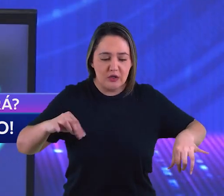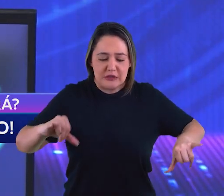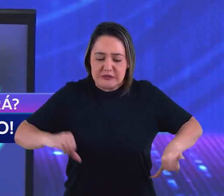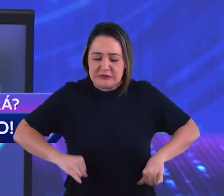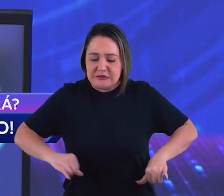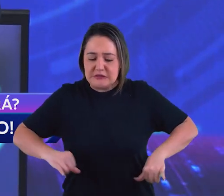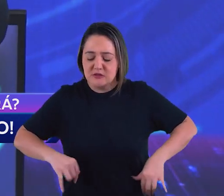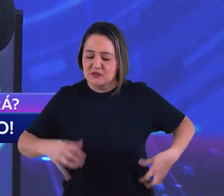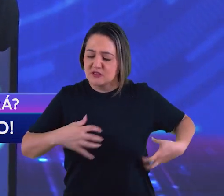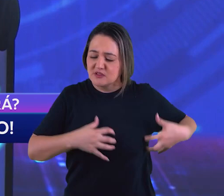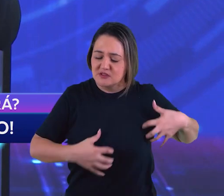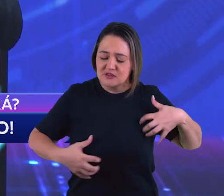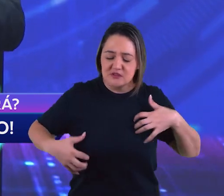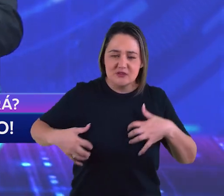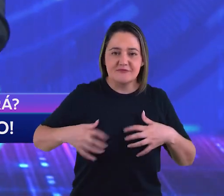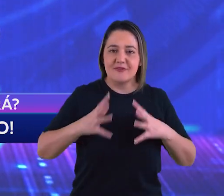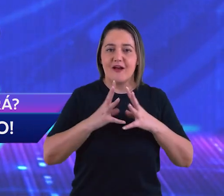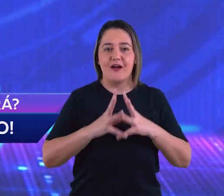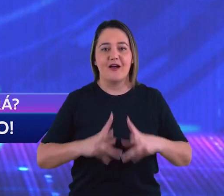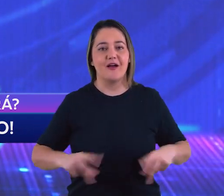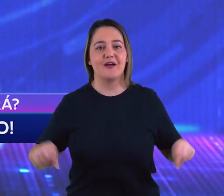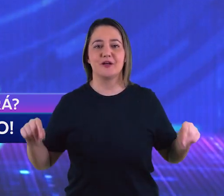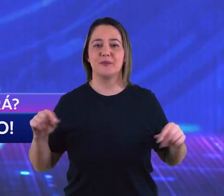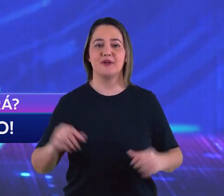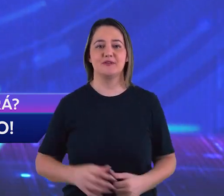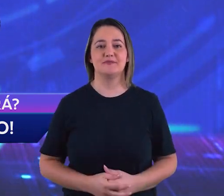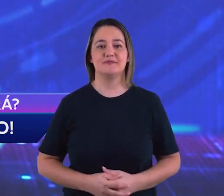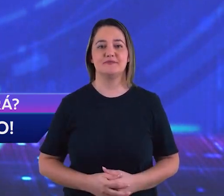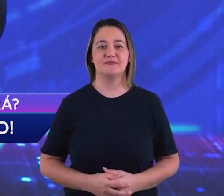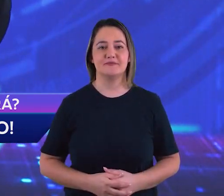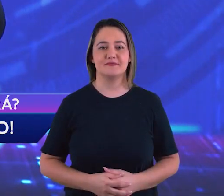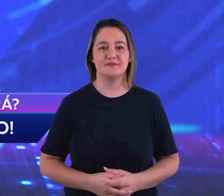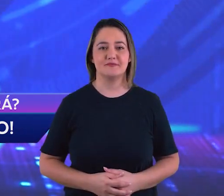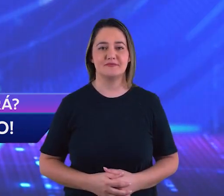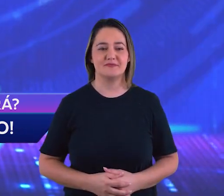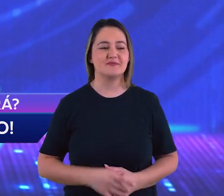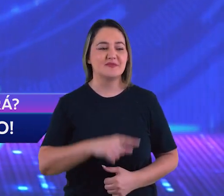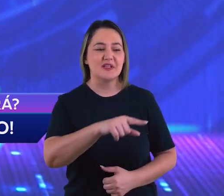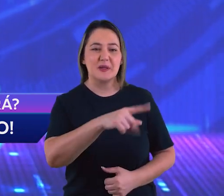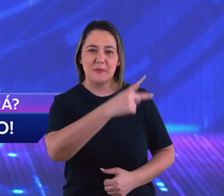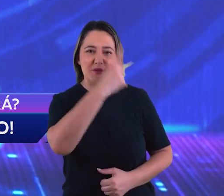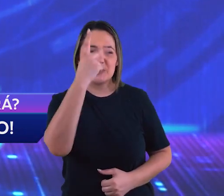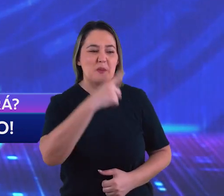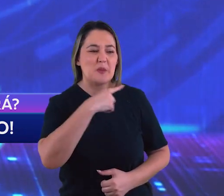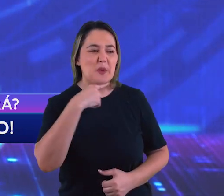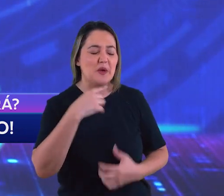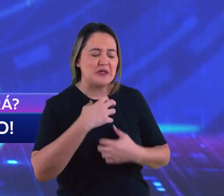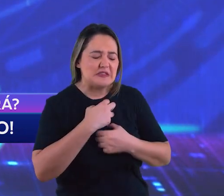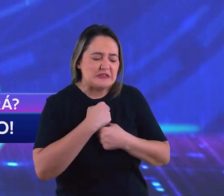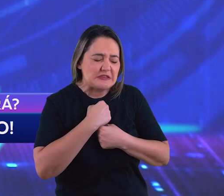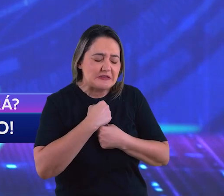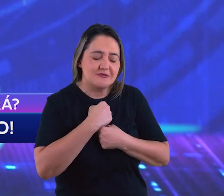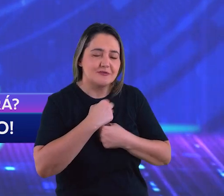Já não haverá mais espaço para o luto. Tudo isso terá passado.